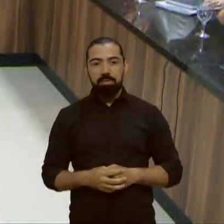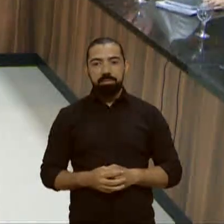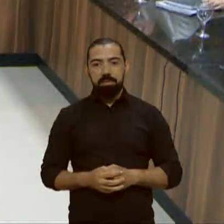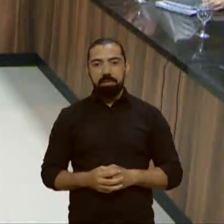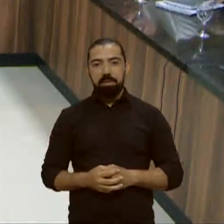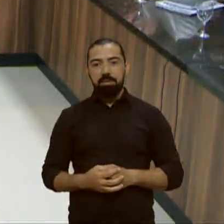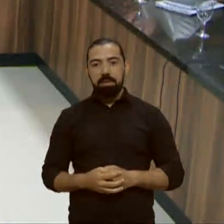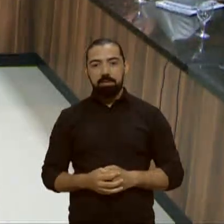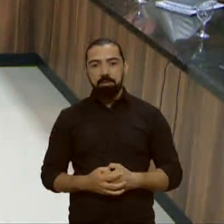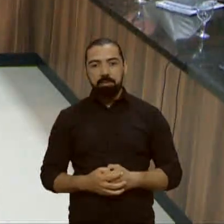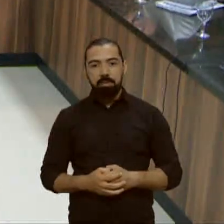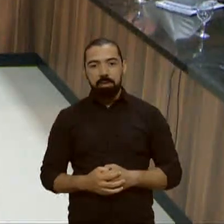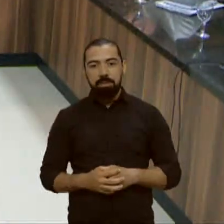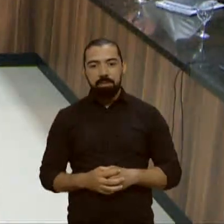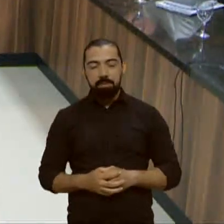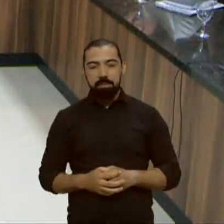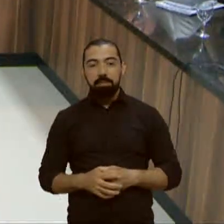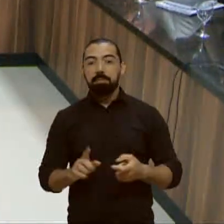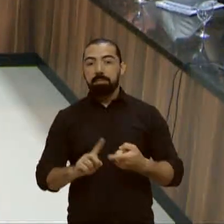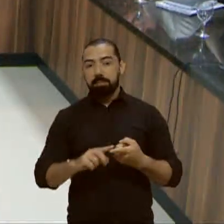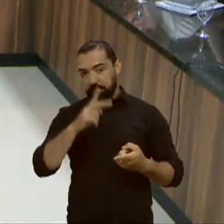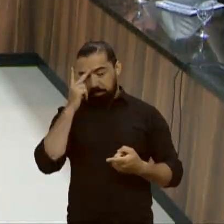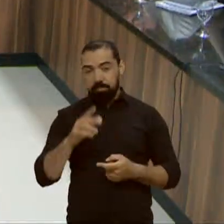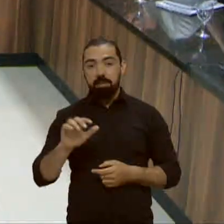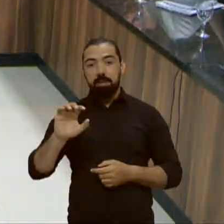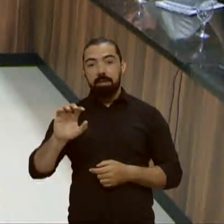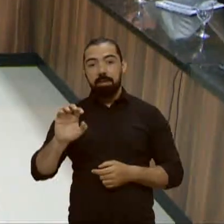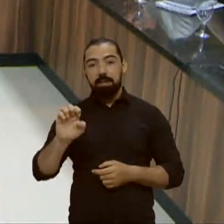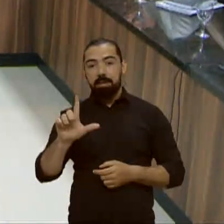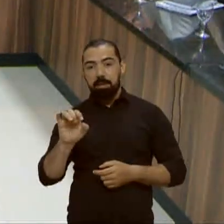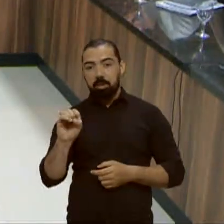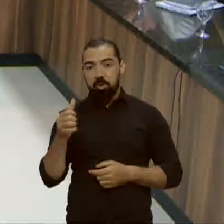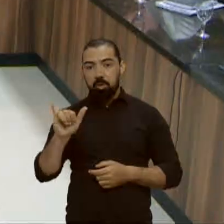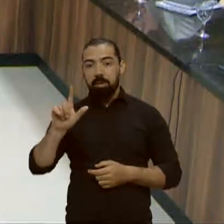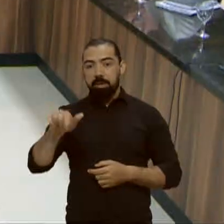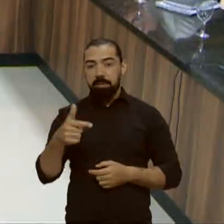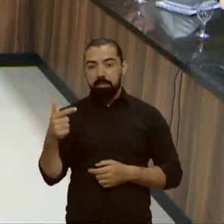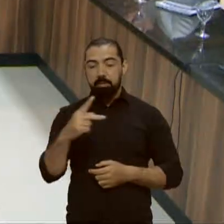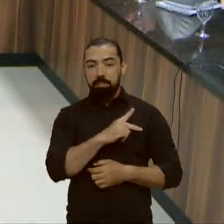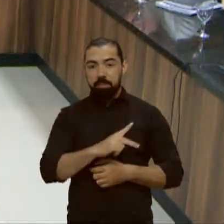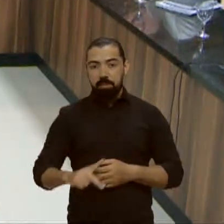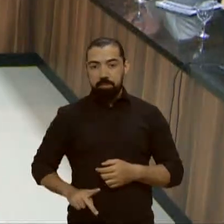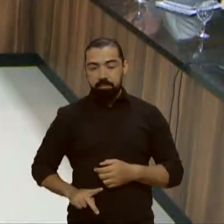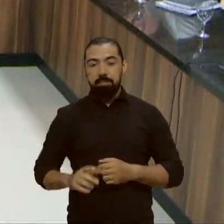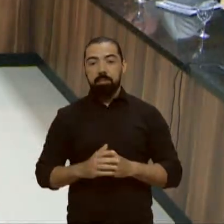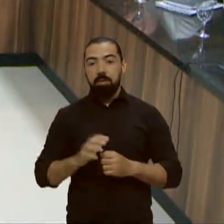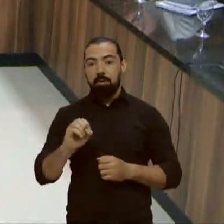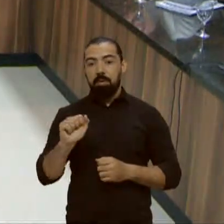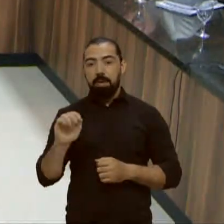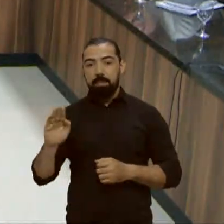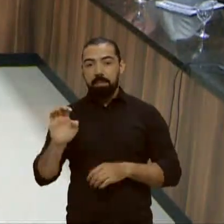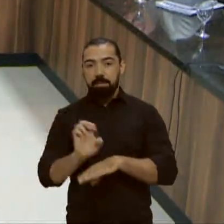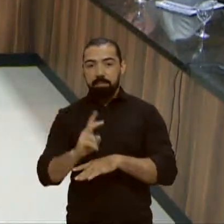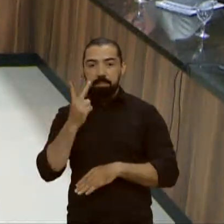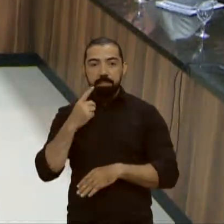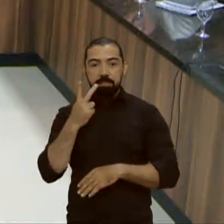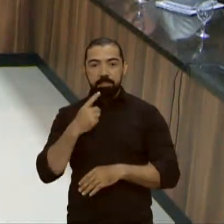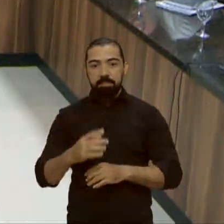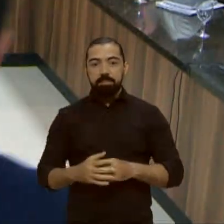Convidar também para compor a mesa o doutor Mário Eloy, vice-presidente da Comissão de Defesa do Consumidor, OAB Ceará.